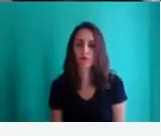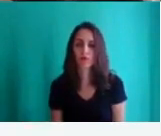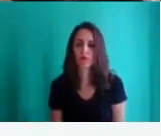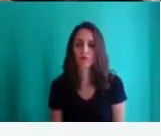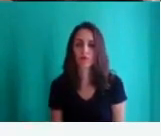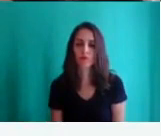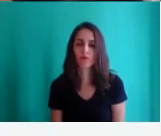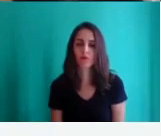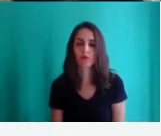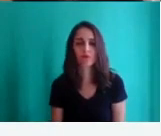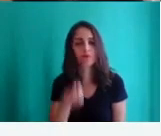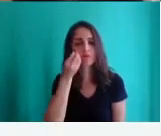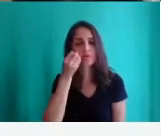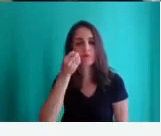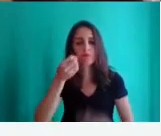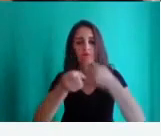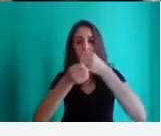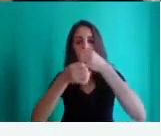Vamos gerar a lista.